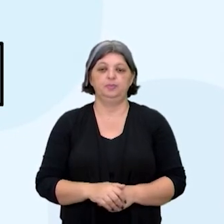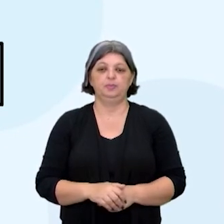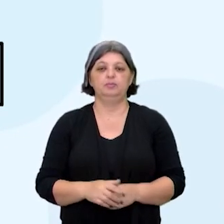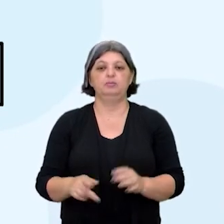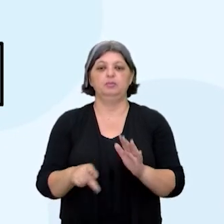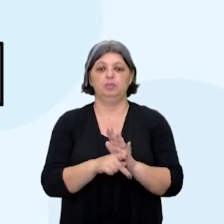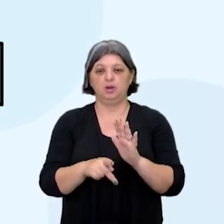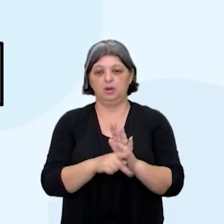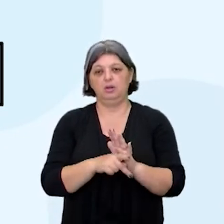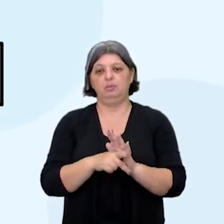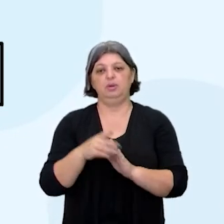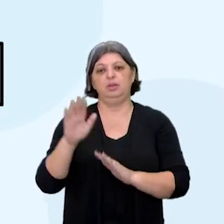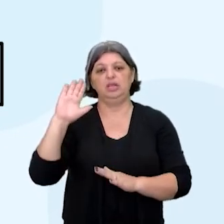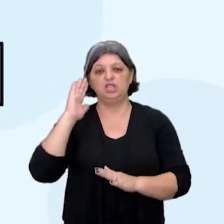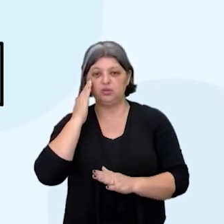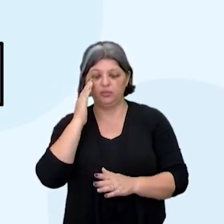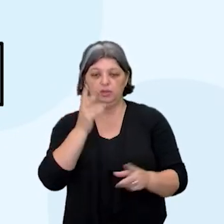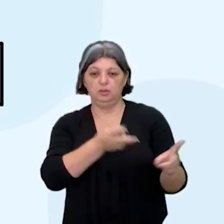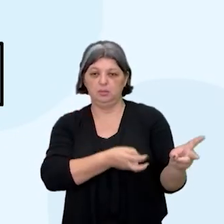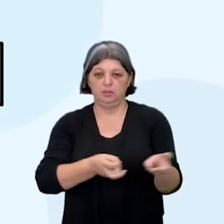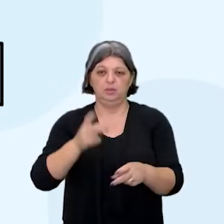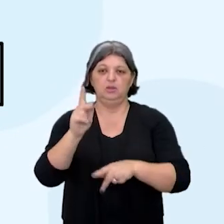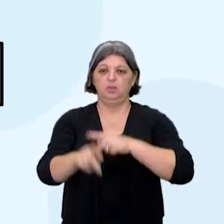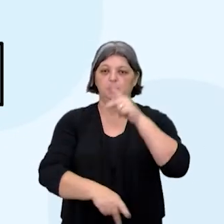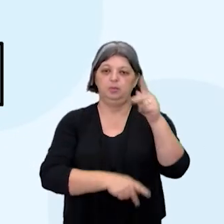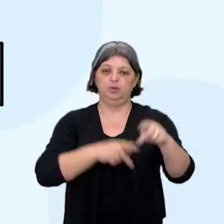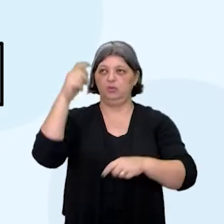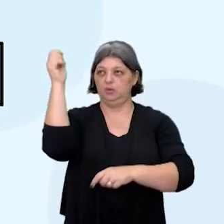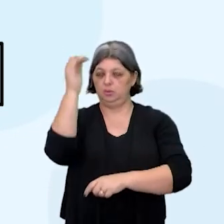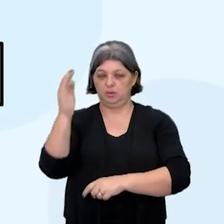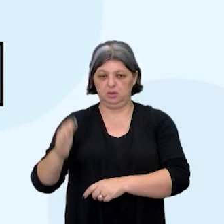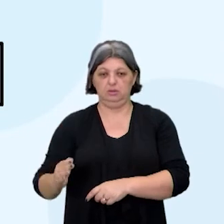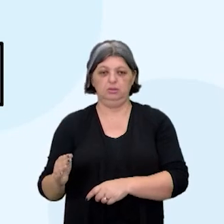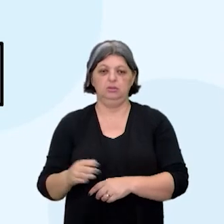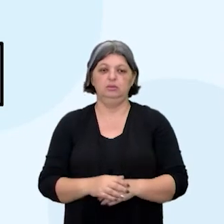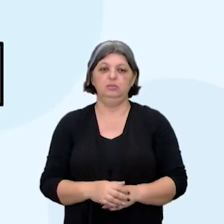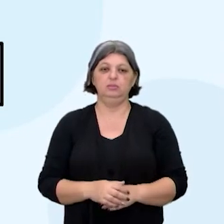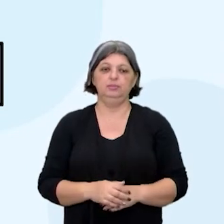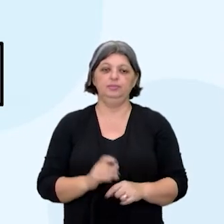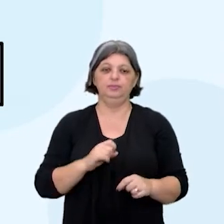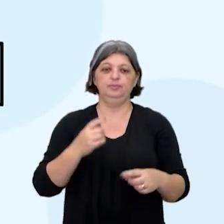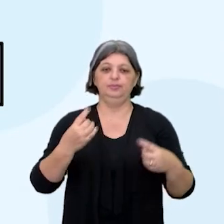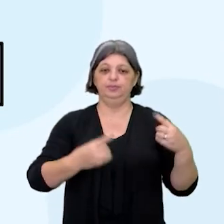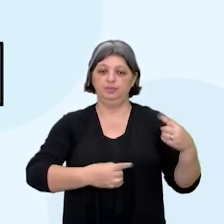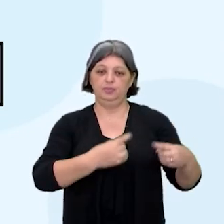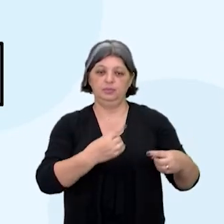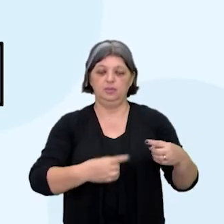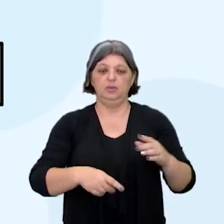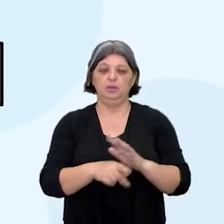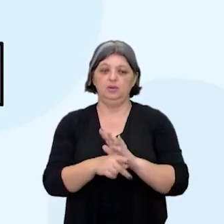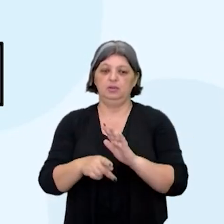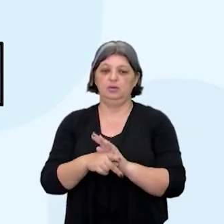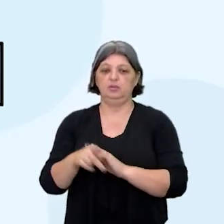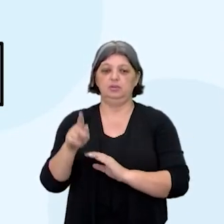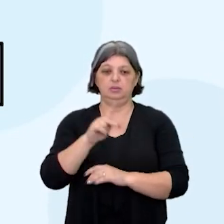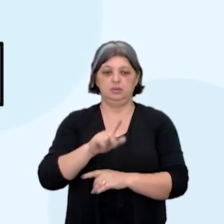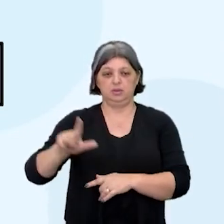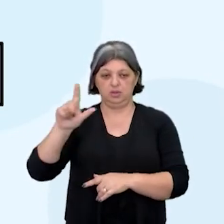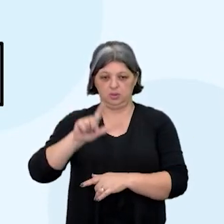Ressignificando a formação do povo brasileiro é o professor Guerreiro. Diálogo com a literatura, o professor